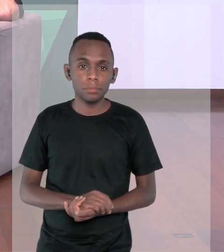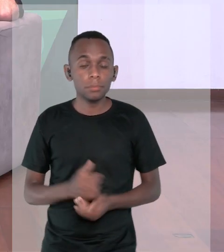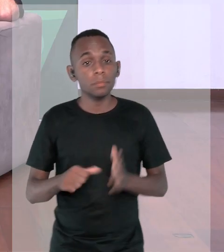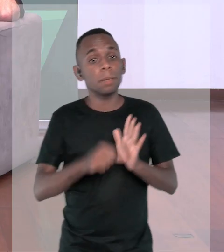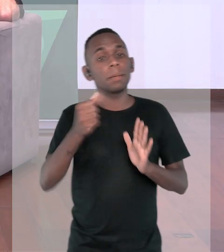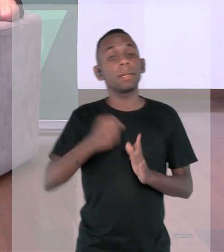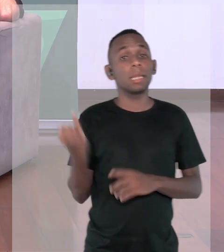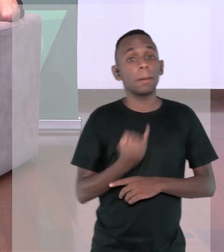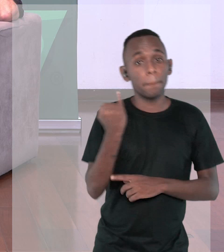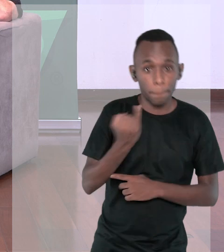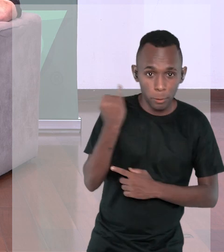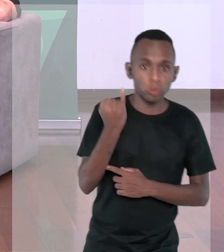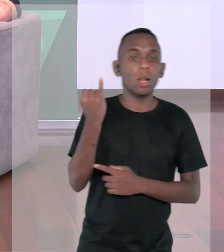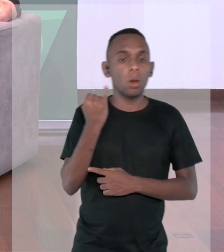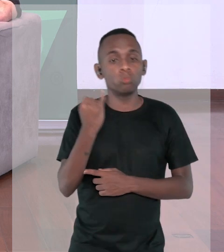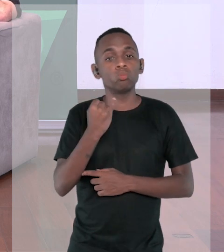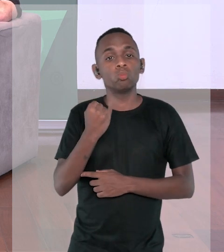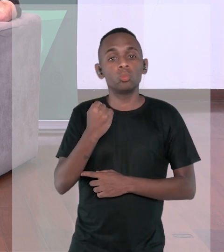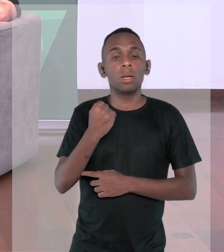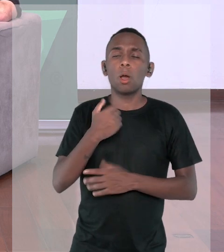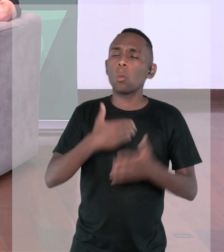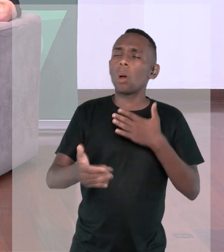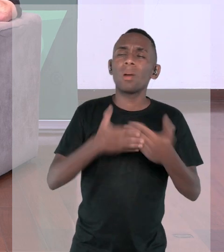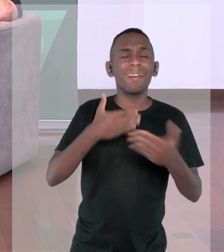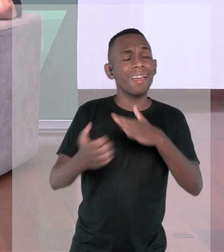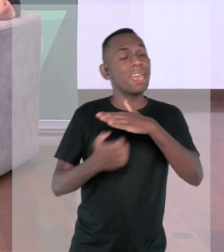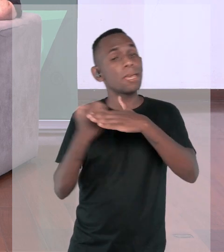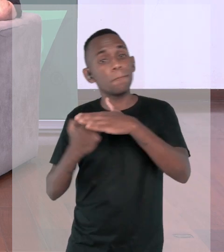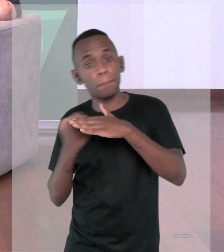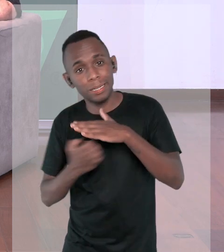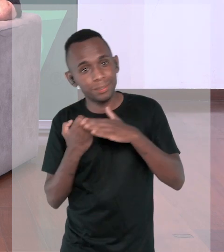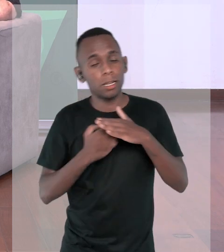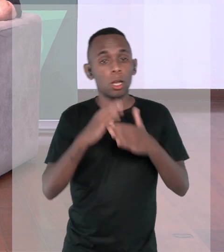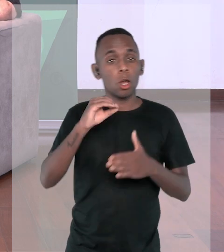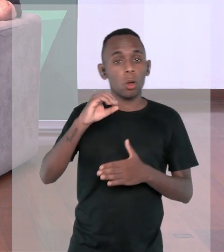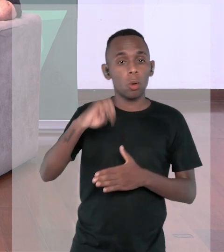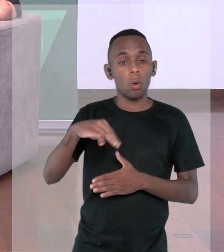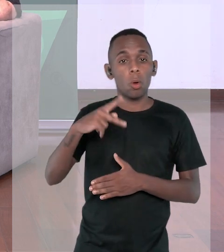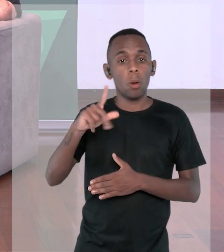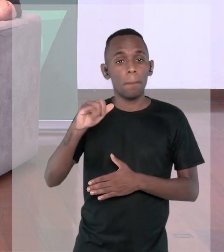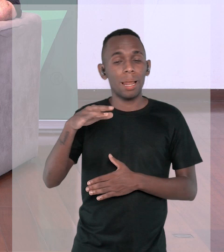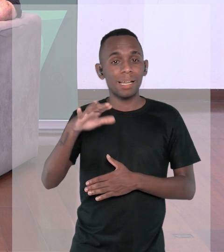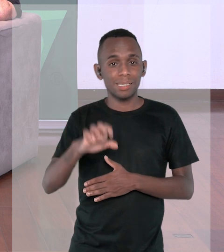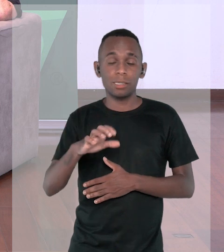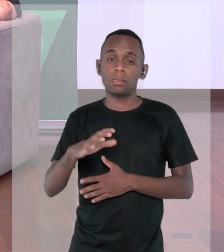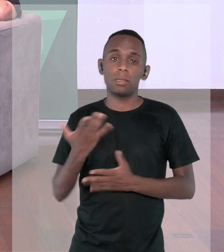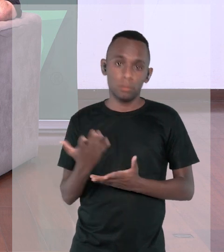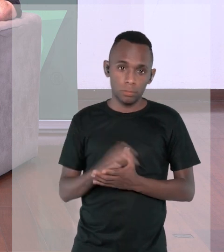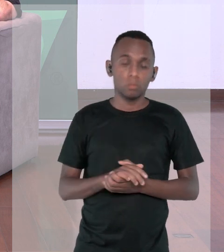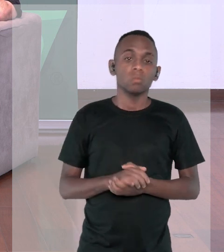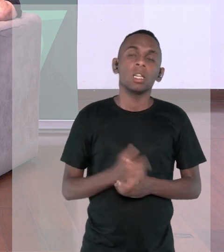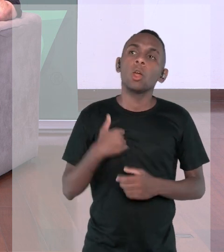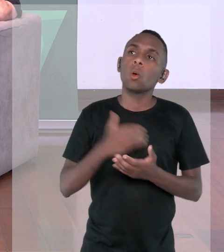Primeiro, importante, compliance é fundamental para qualquer empresa. O que não pode é compliance burro. Eu